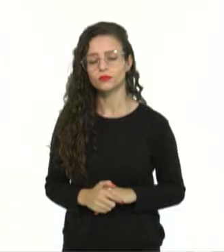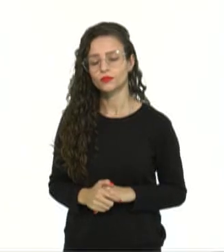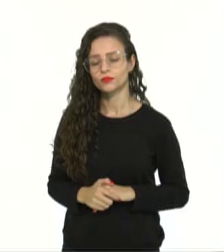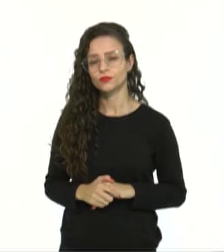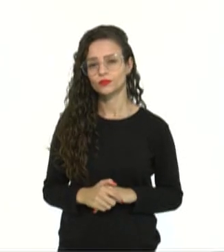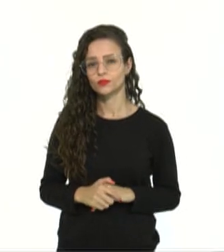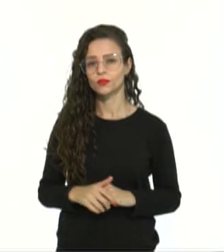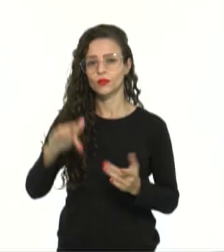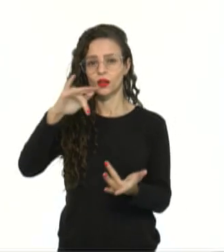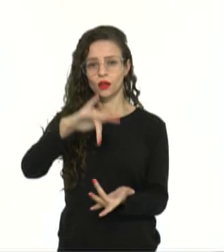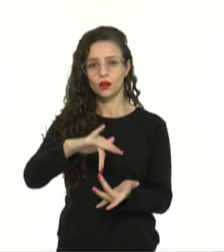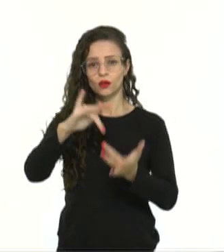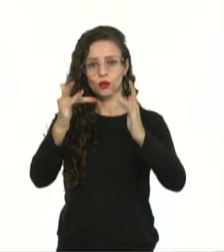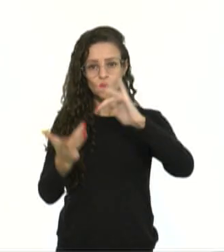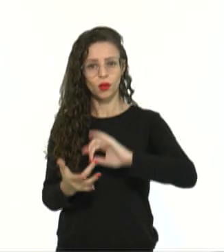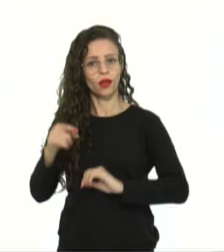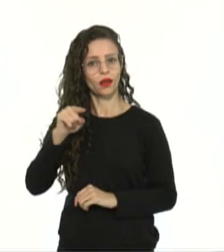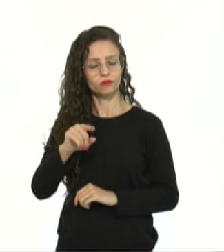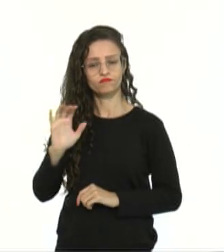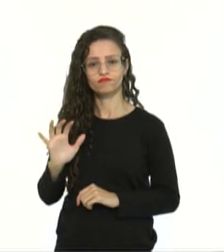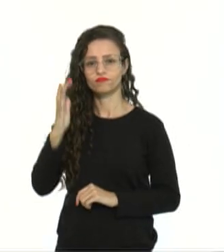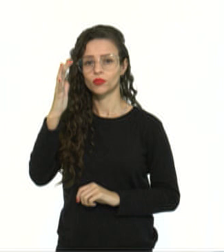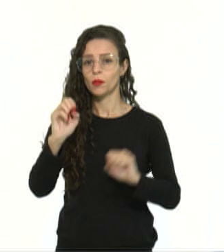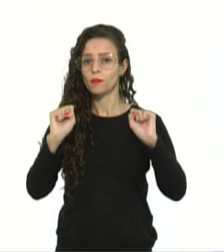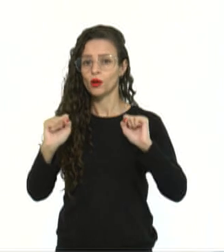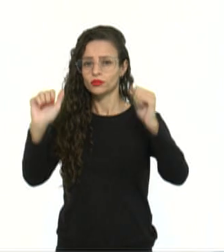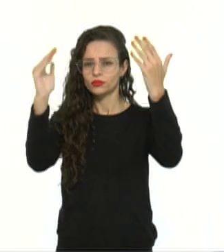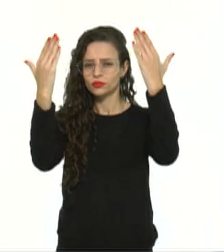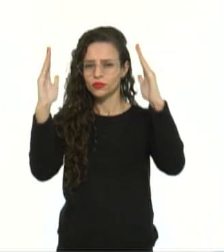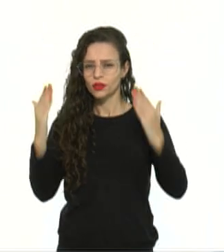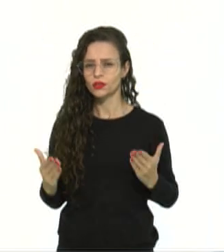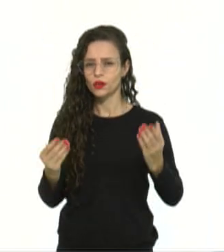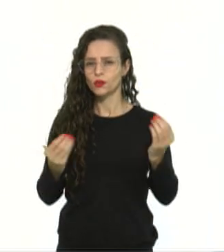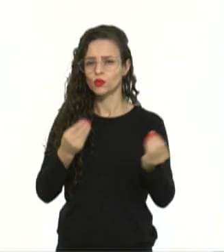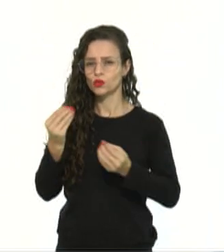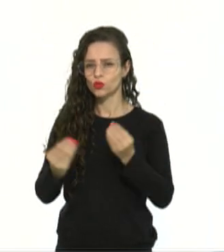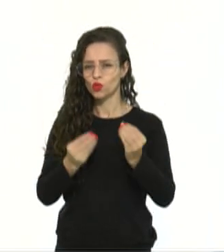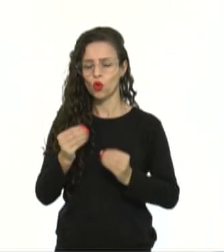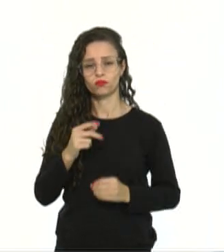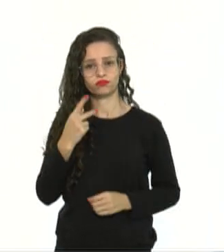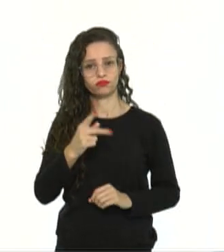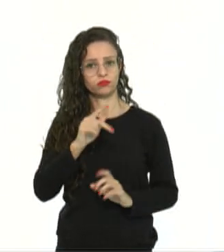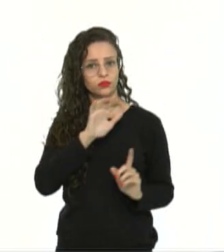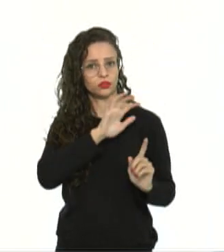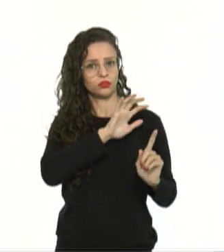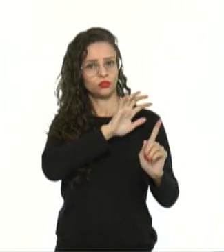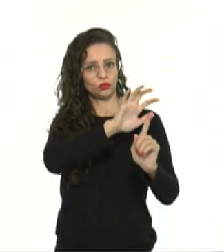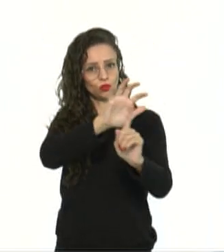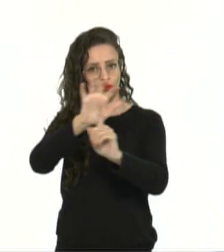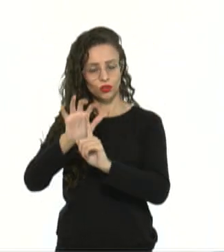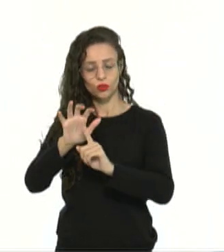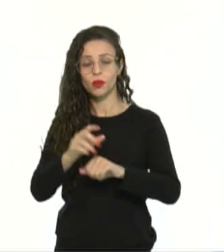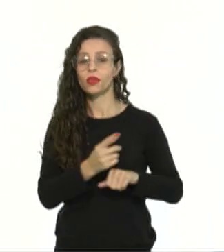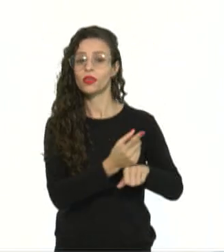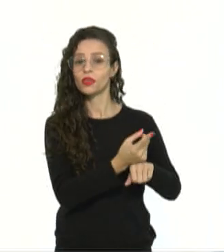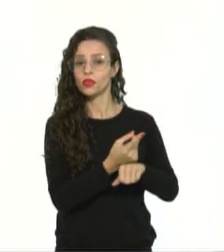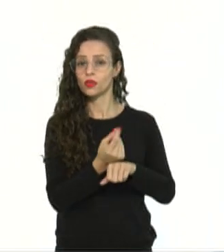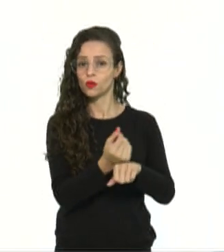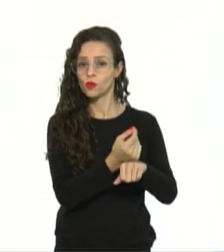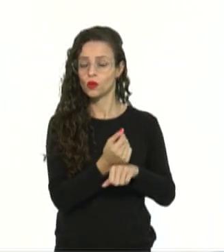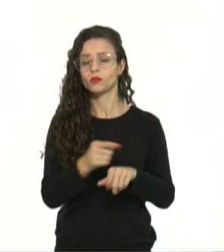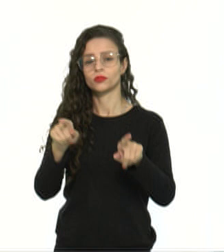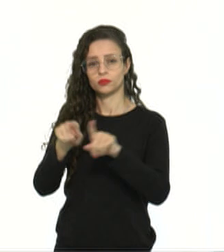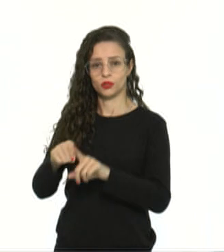A globalização é um fenômeno que pode ser analisado a partir de suas interferências no plano econômico